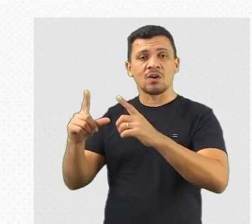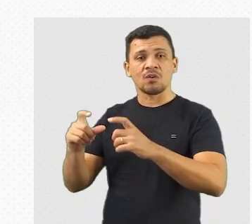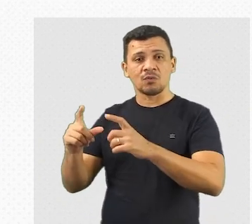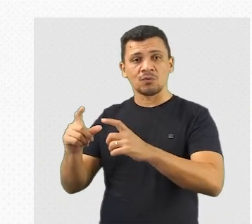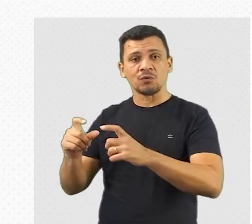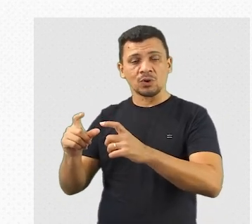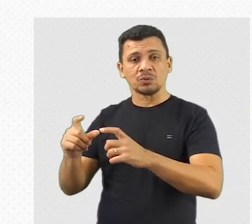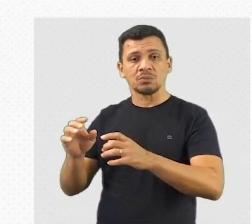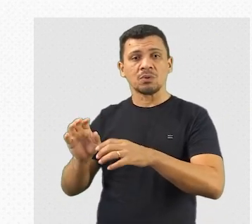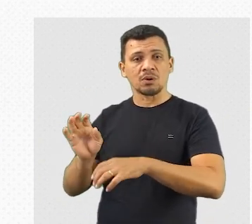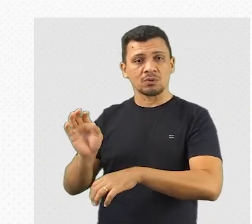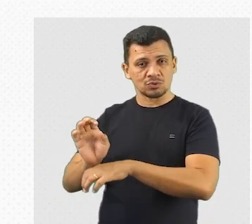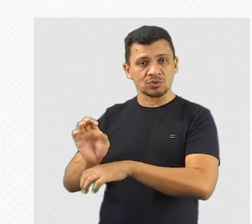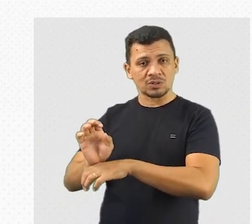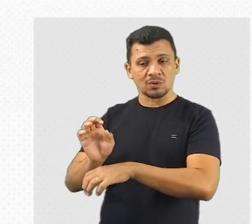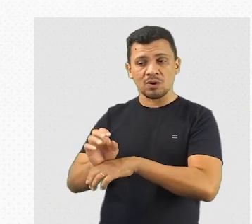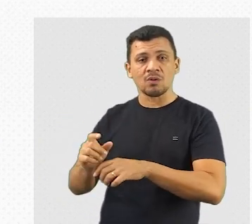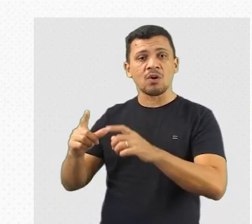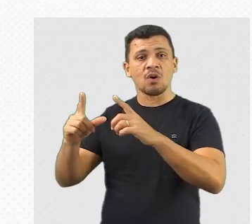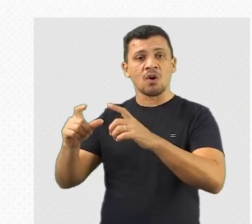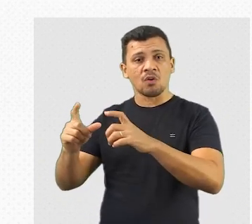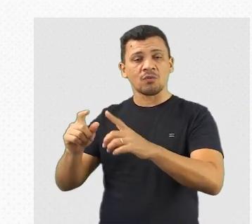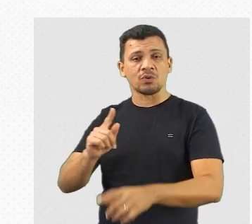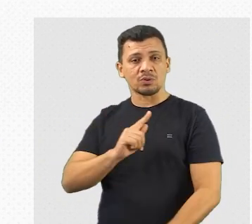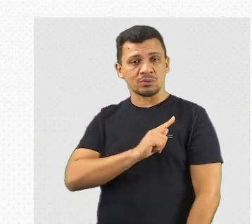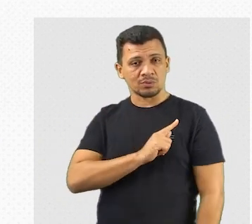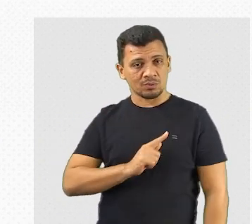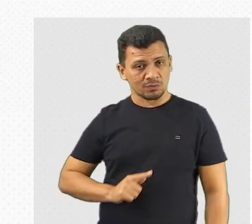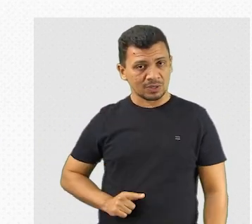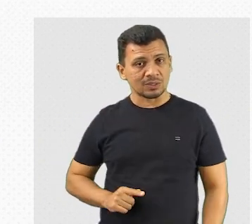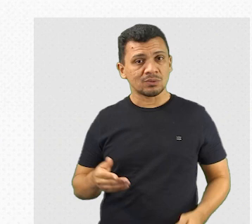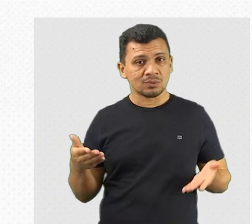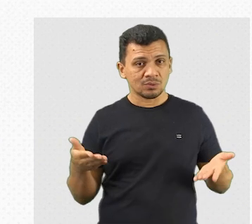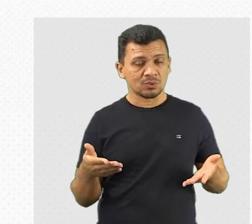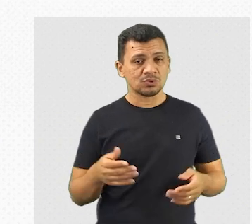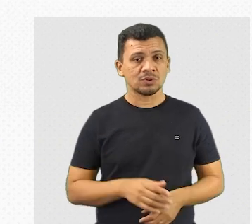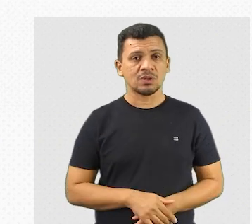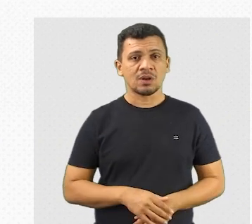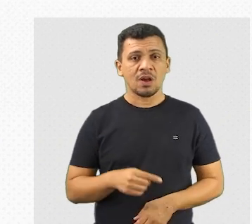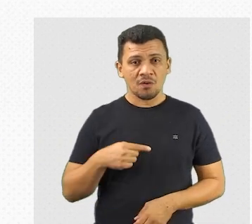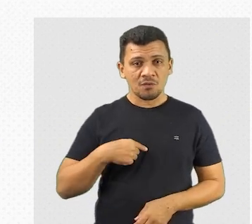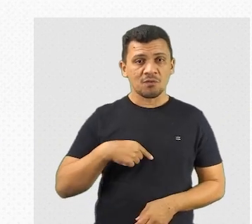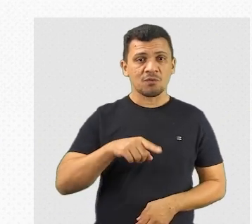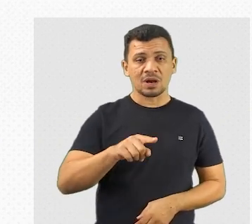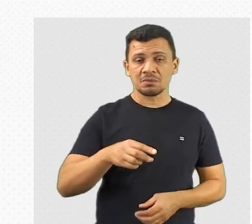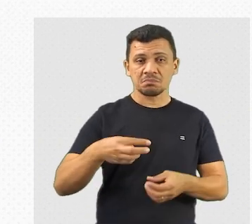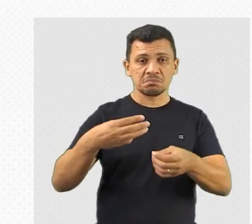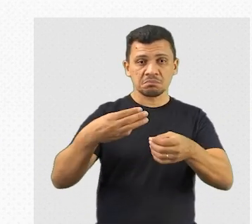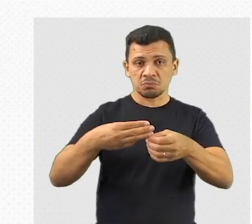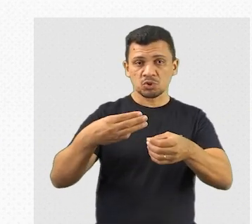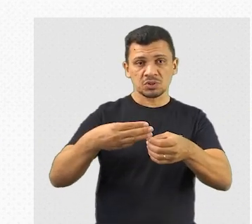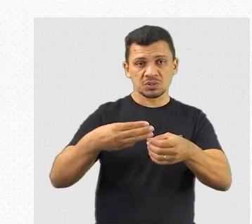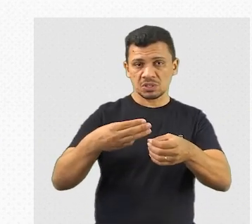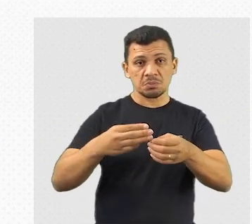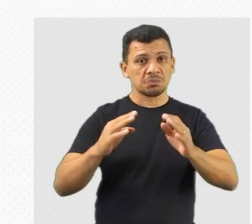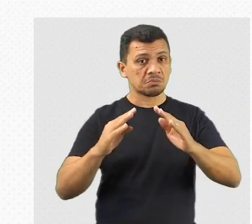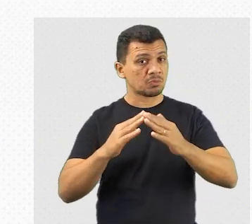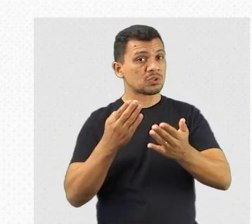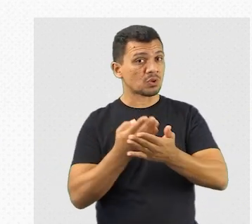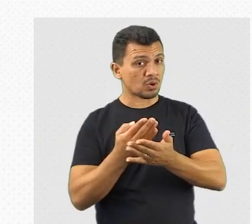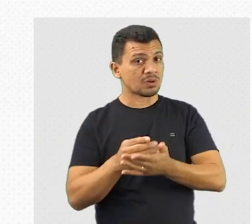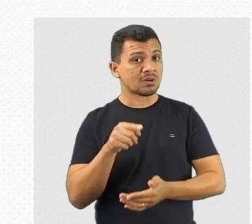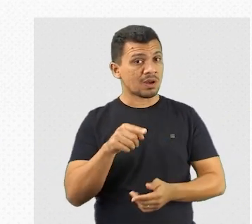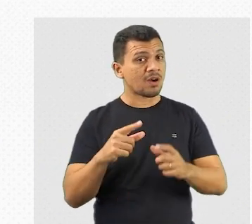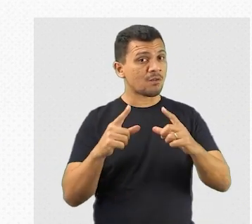do local do estado onde é o governador atual. Se você for um órgão municipal, inclusive até escolas, está a foto do